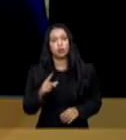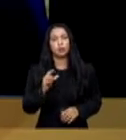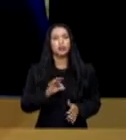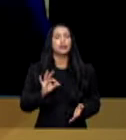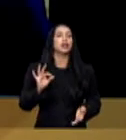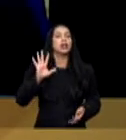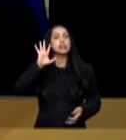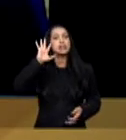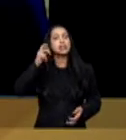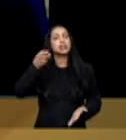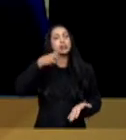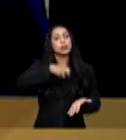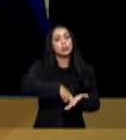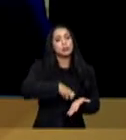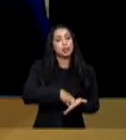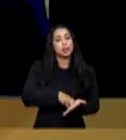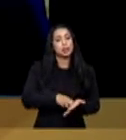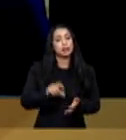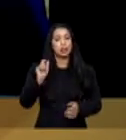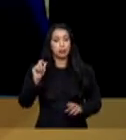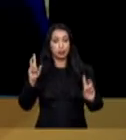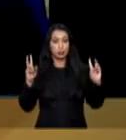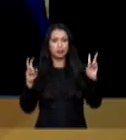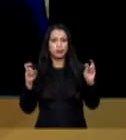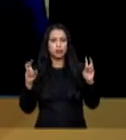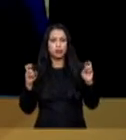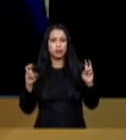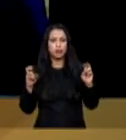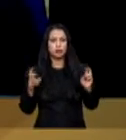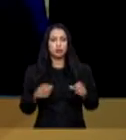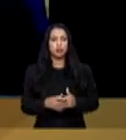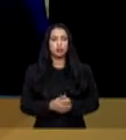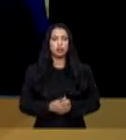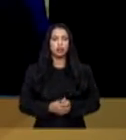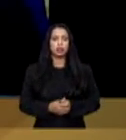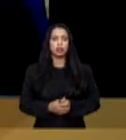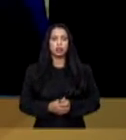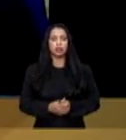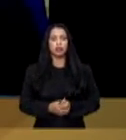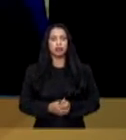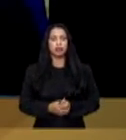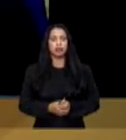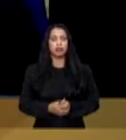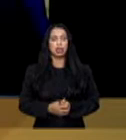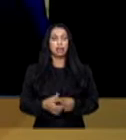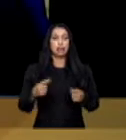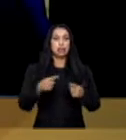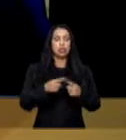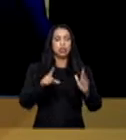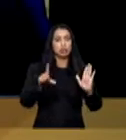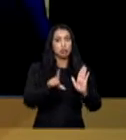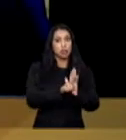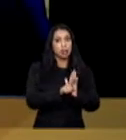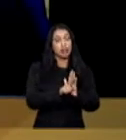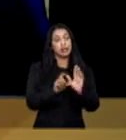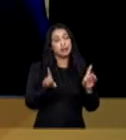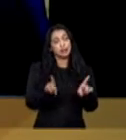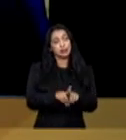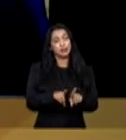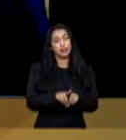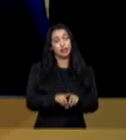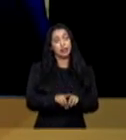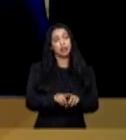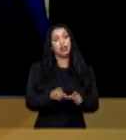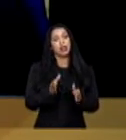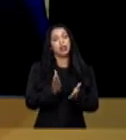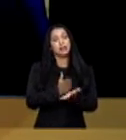sanções penais. Trata-se de uma questão que remete à reserva legal e à separação dos poderes,